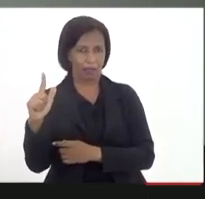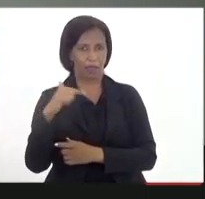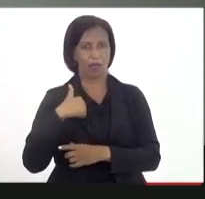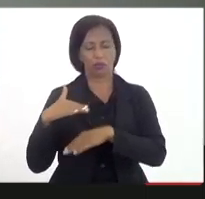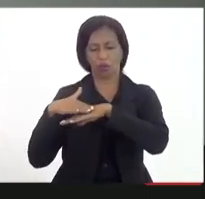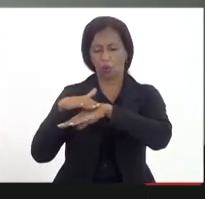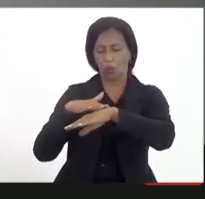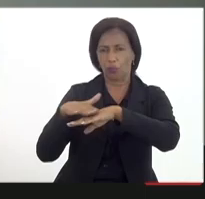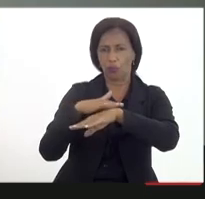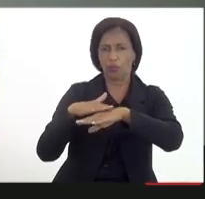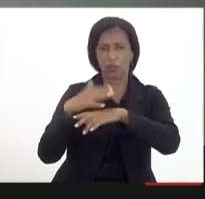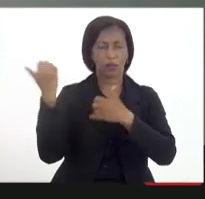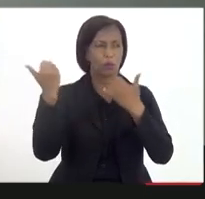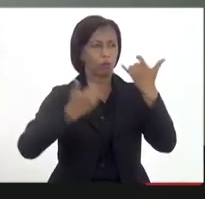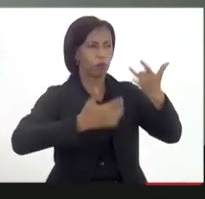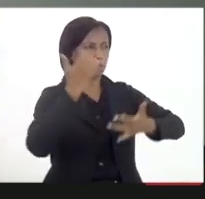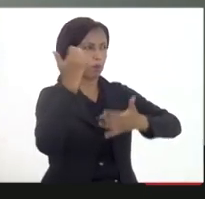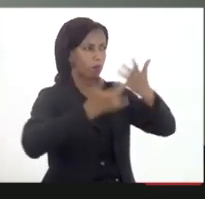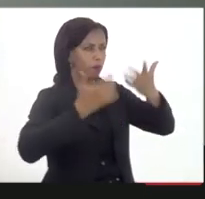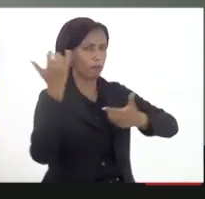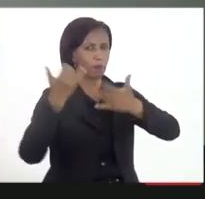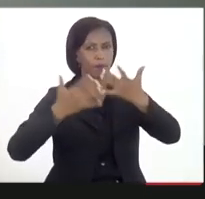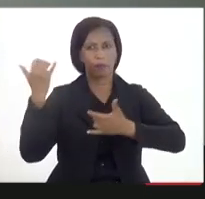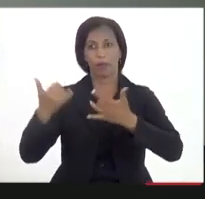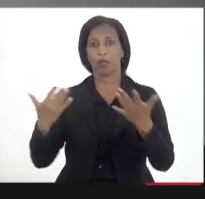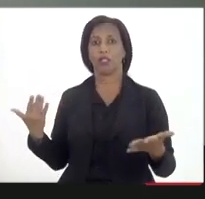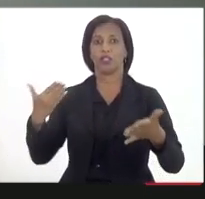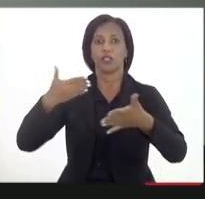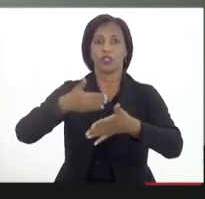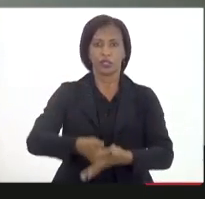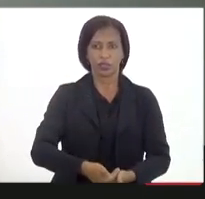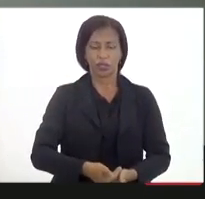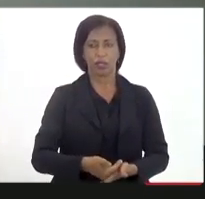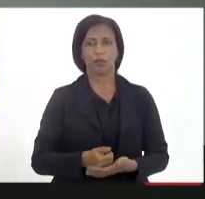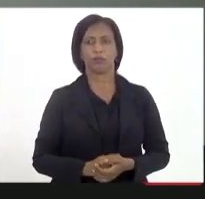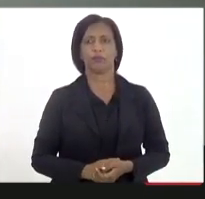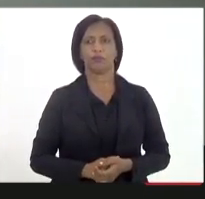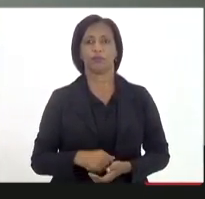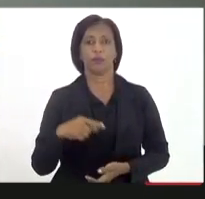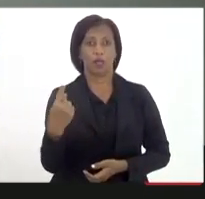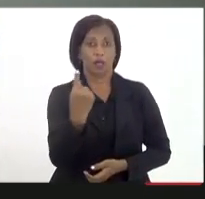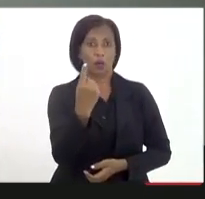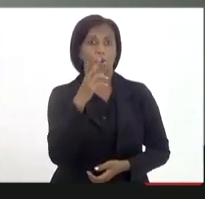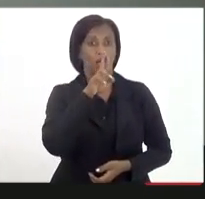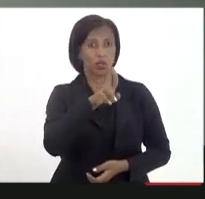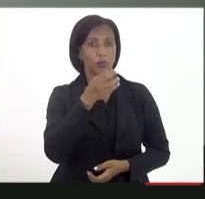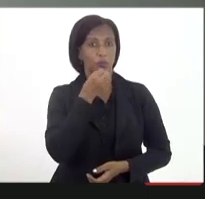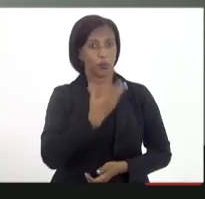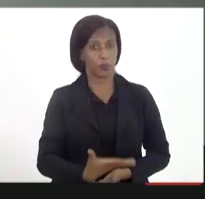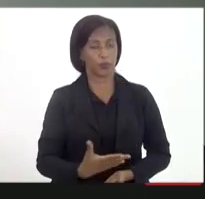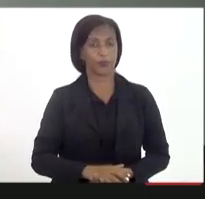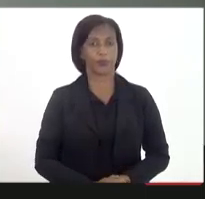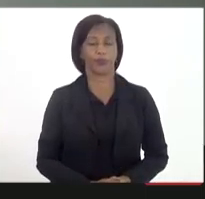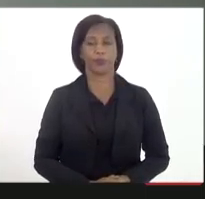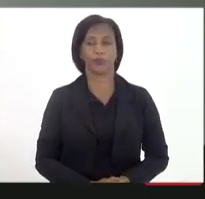Rodrigo produto E chegamos a a um resultado favorável